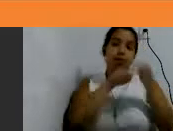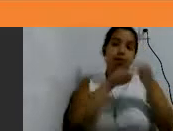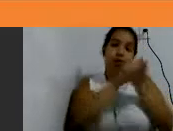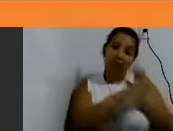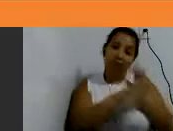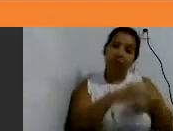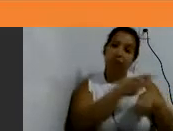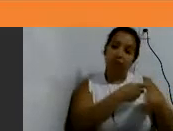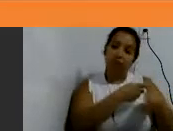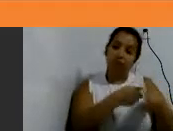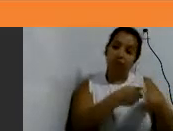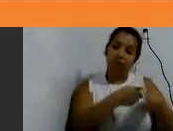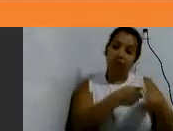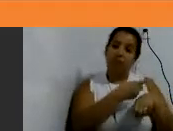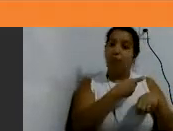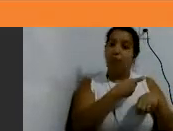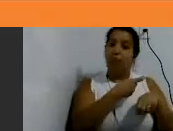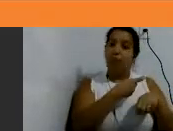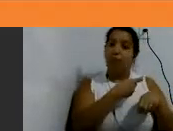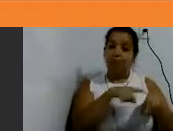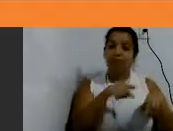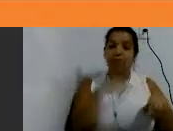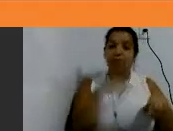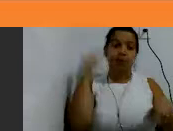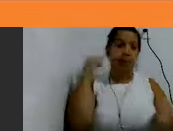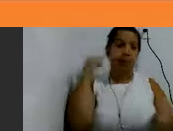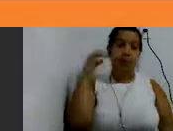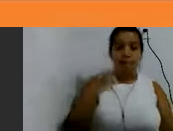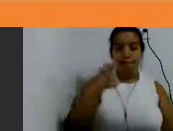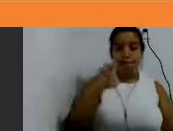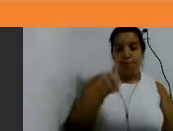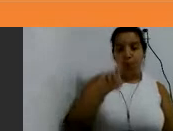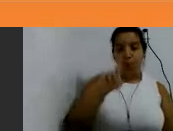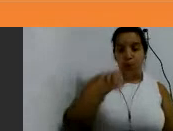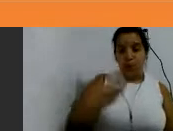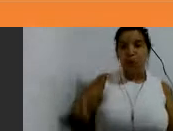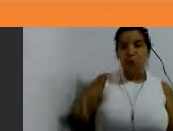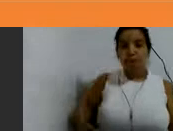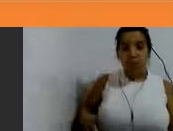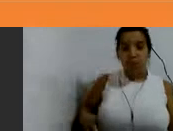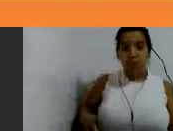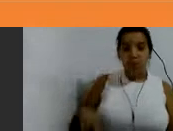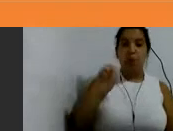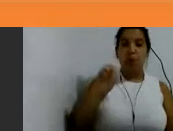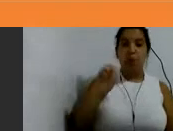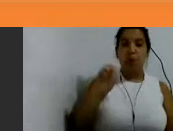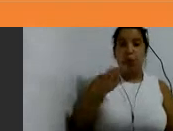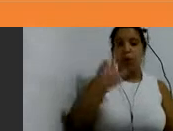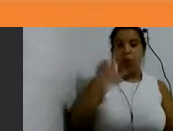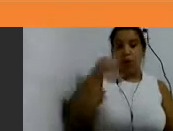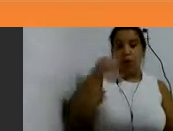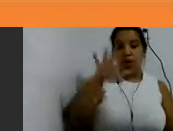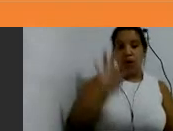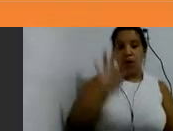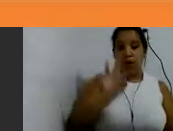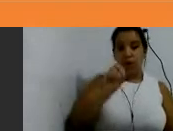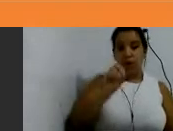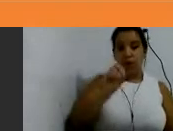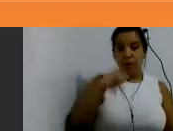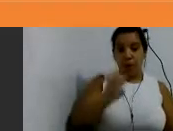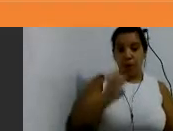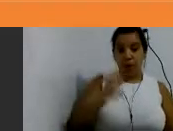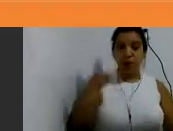parasito através de aspirado de medula óssea, baço, fígado ou linfonodo. Então, a gente pode fazer exame direto também